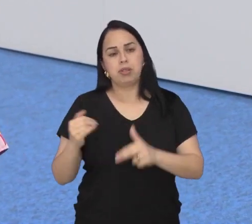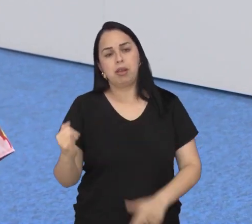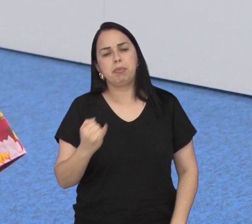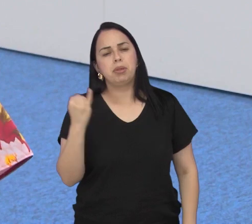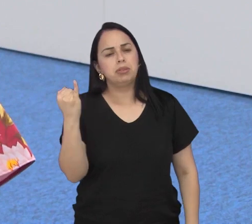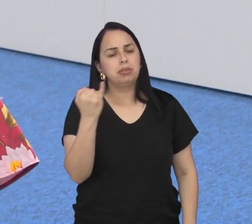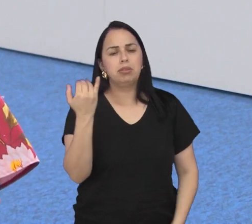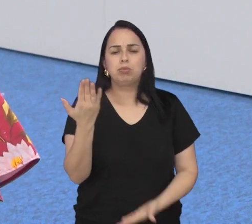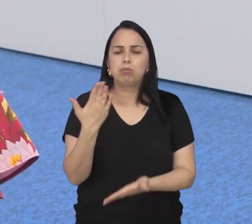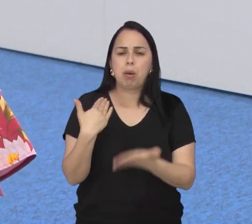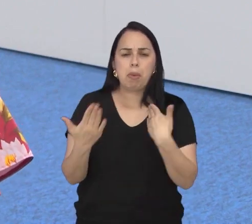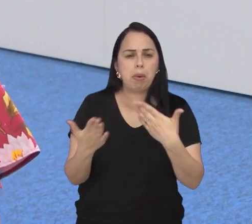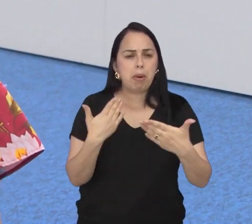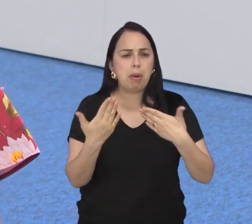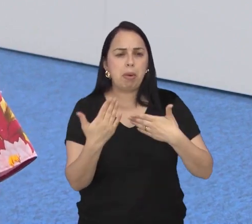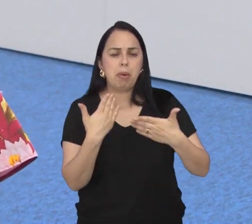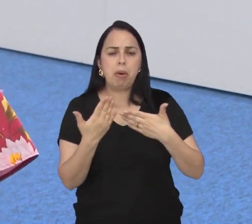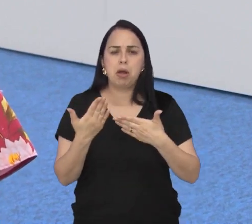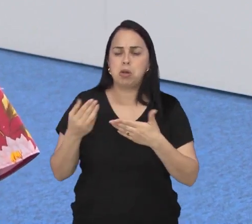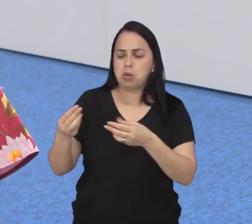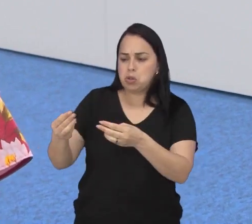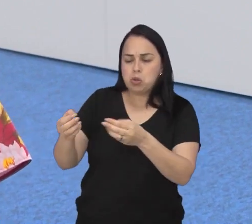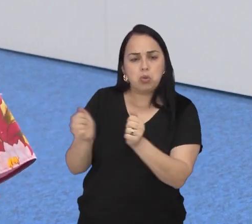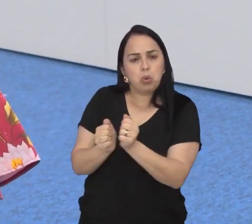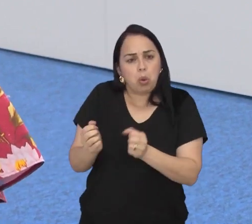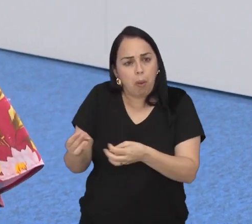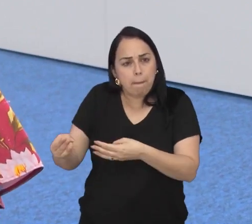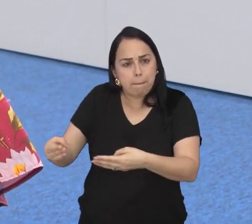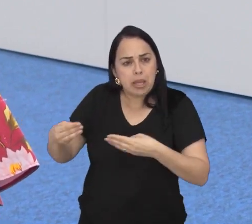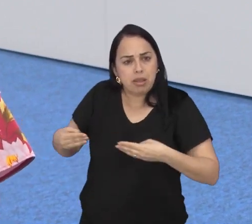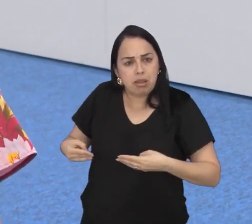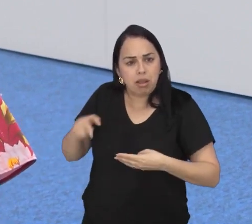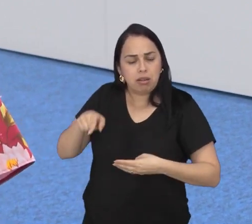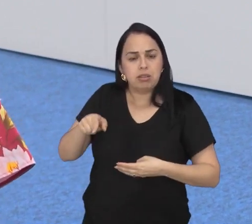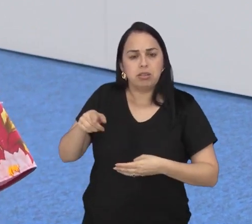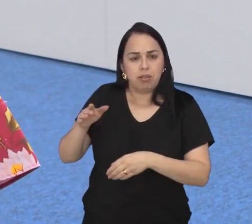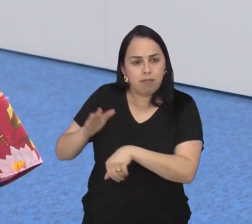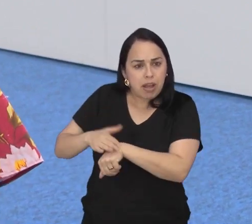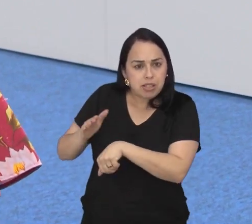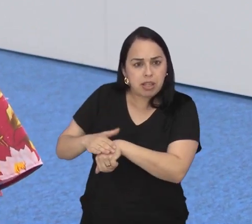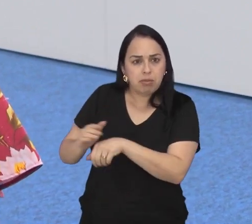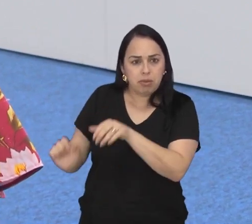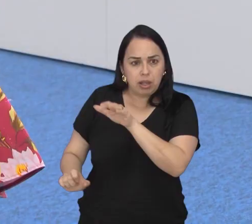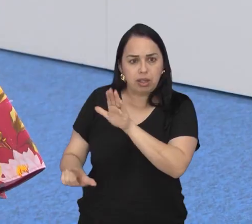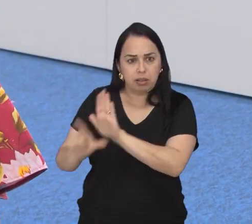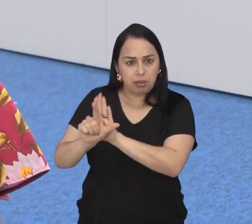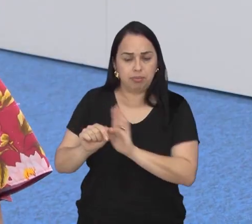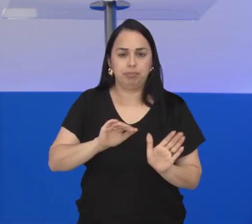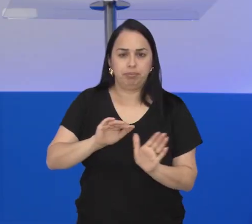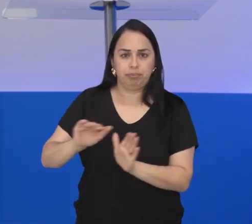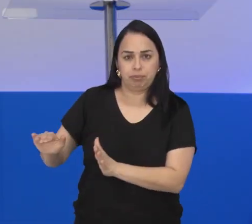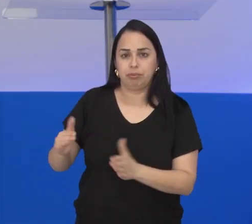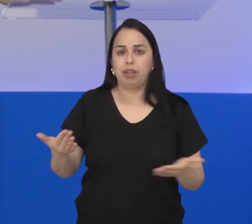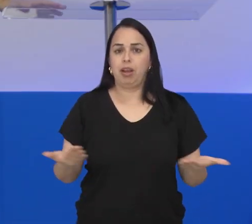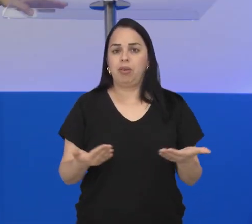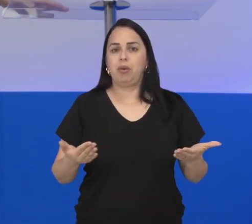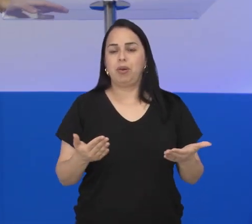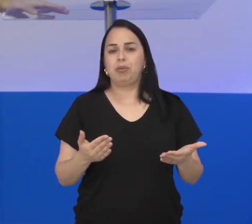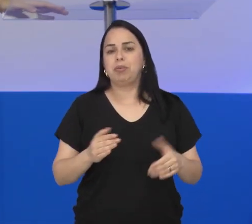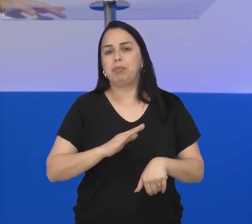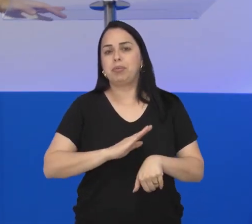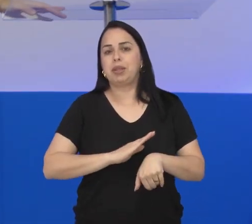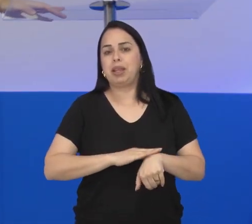você dialogar, né, com os ministérios que estão aplicando essas políticas. E agora, falando